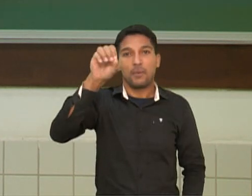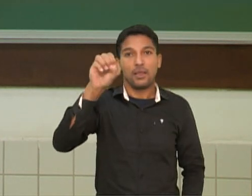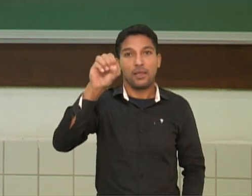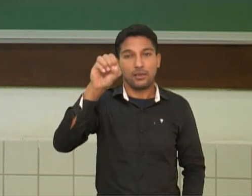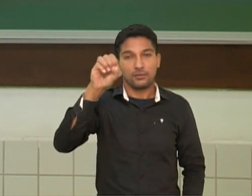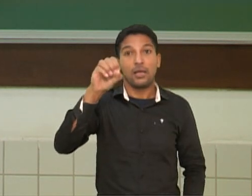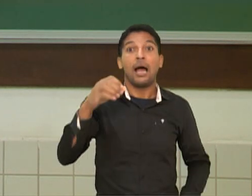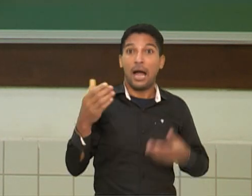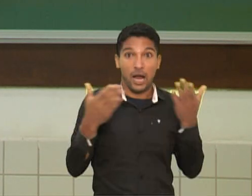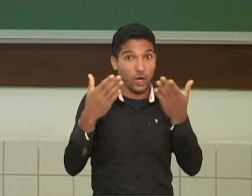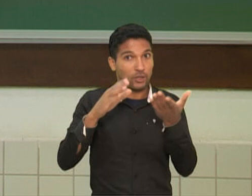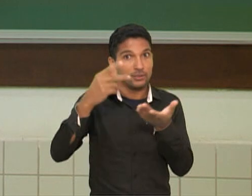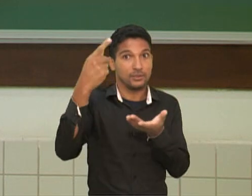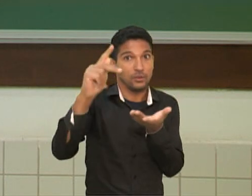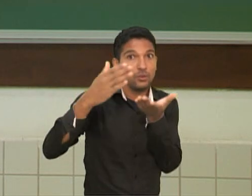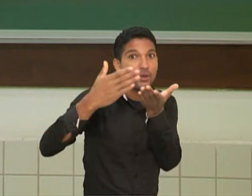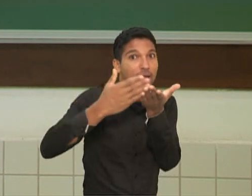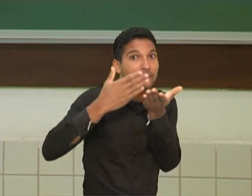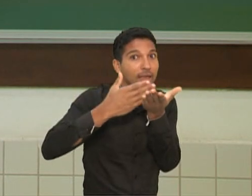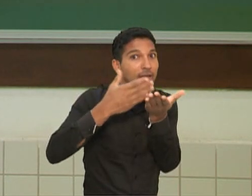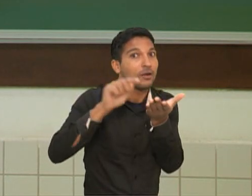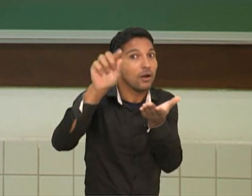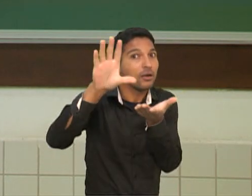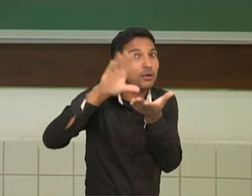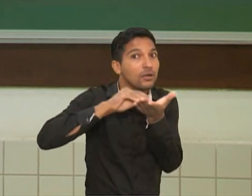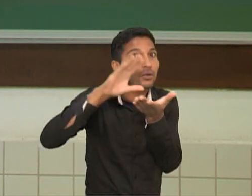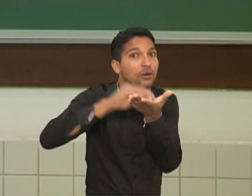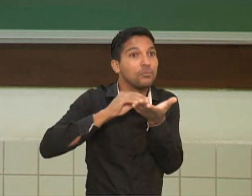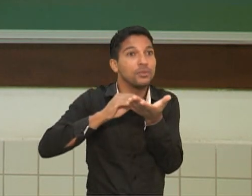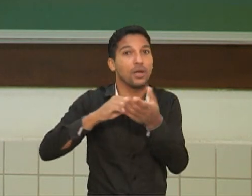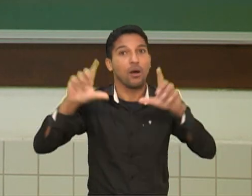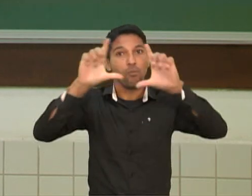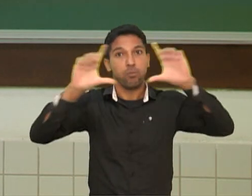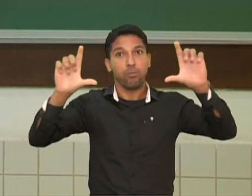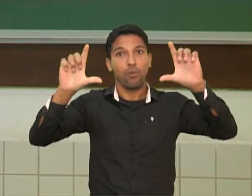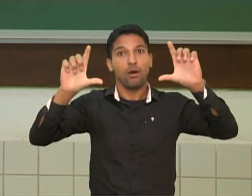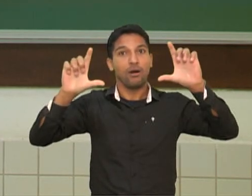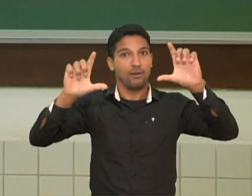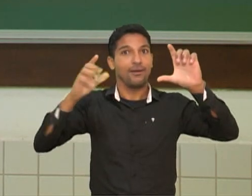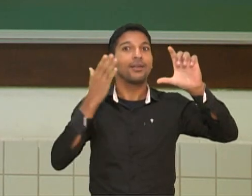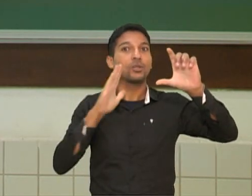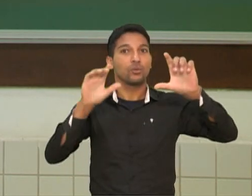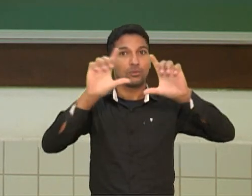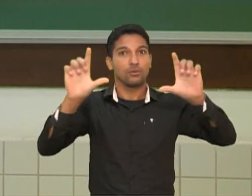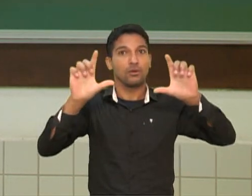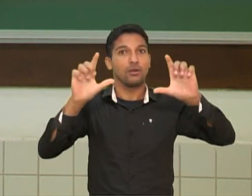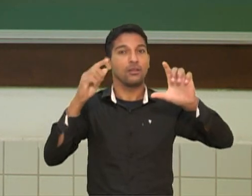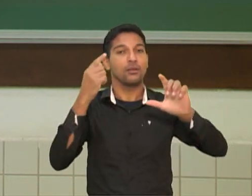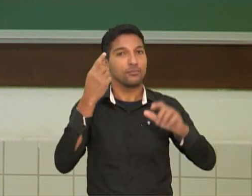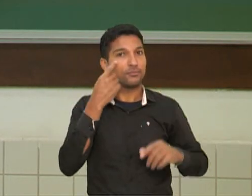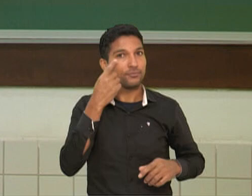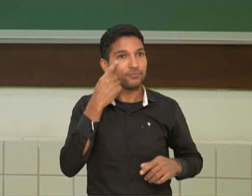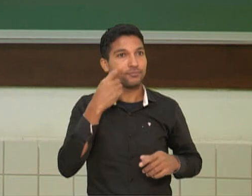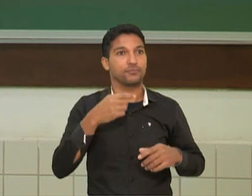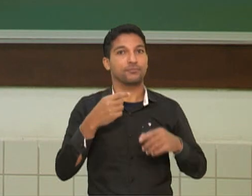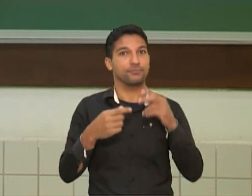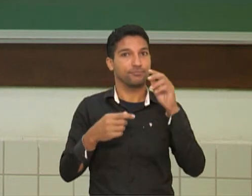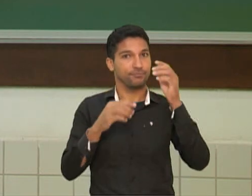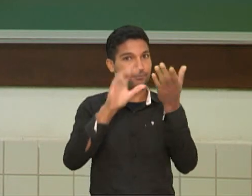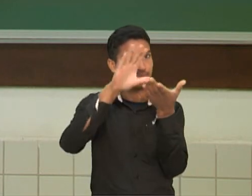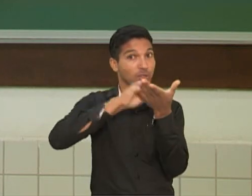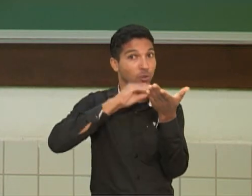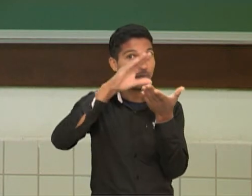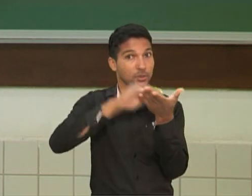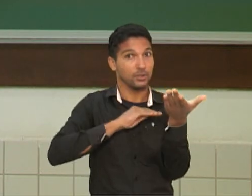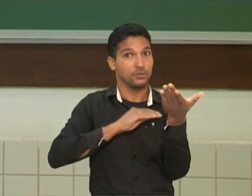a zero e negativo. Positivo igual a zero, números reais. Negativo é um número complexo.